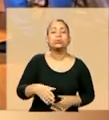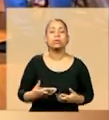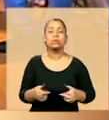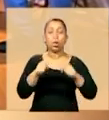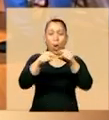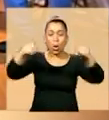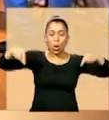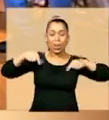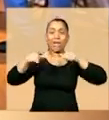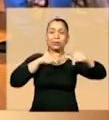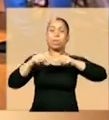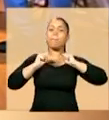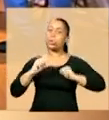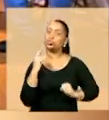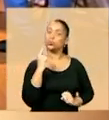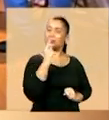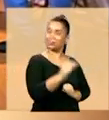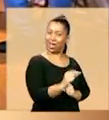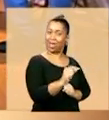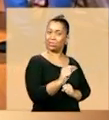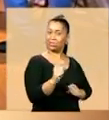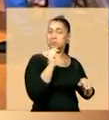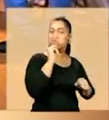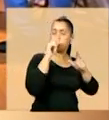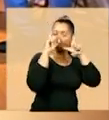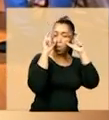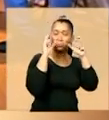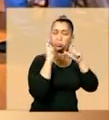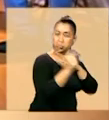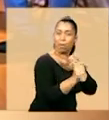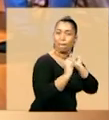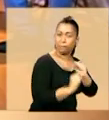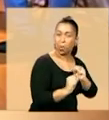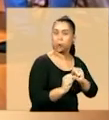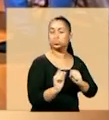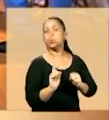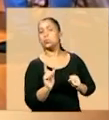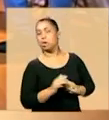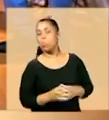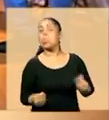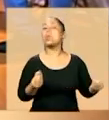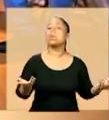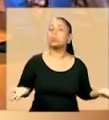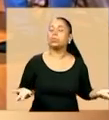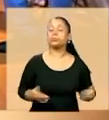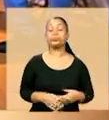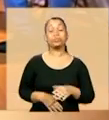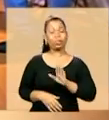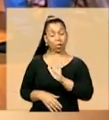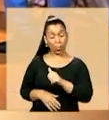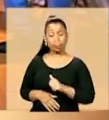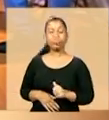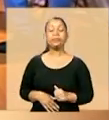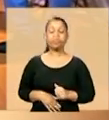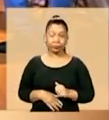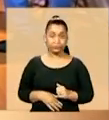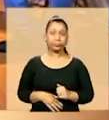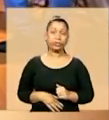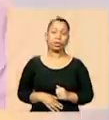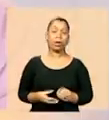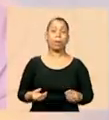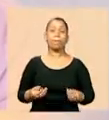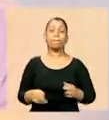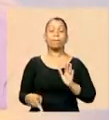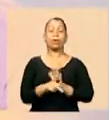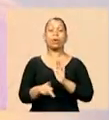no ambiente de trabalho? Eu posso sair com esse equipamento fora daquele meu ambiente de trabalho? Como é que funciona isso? Isso vai